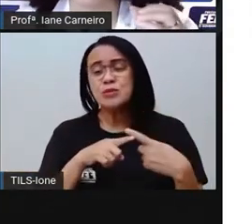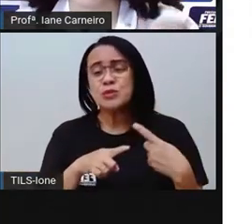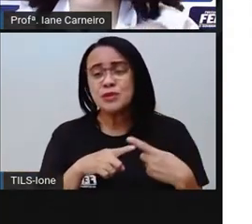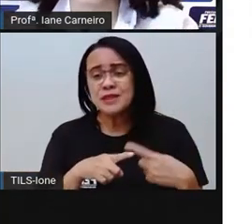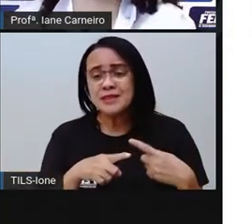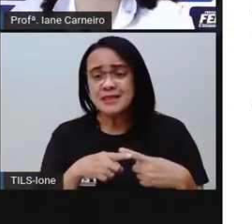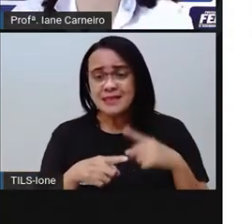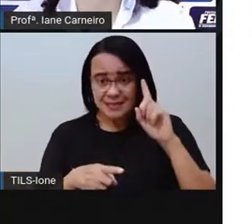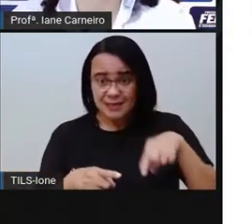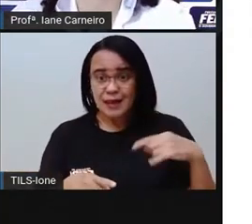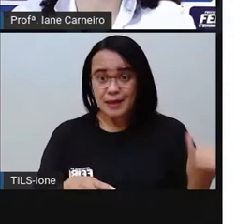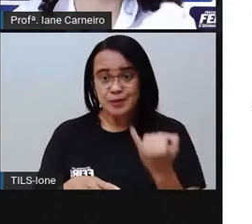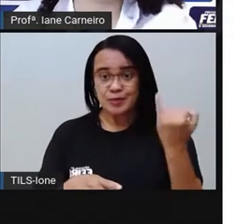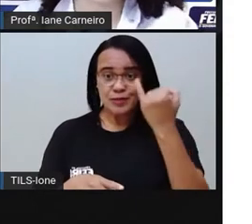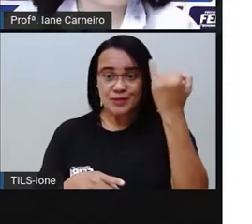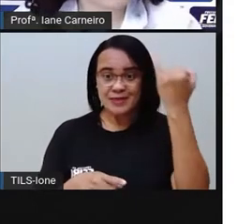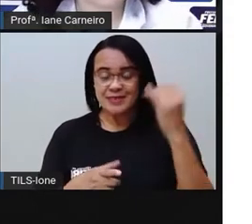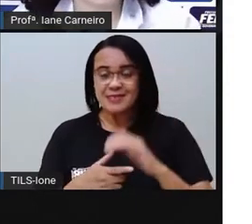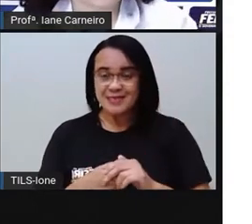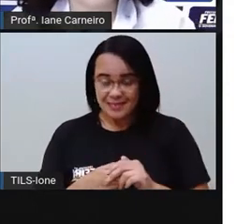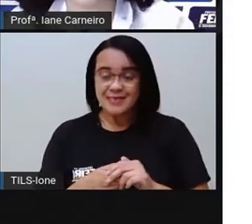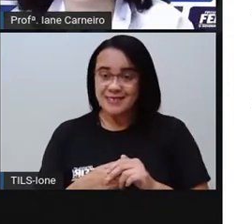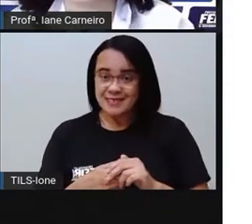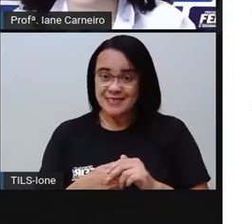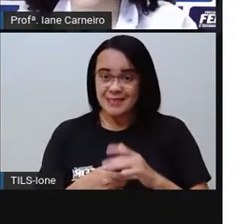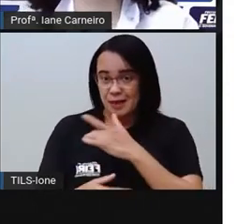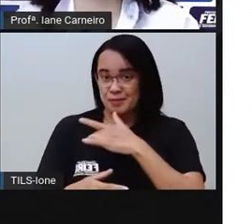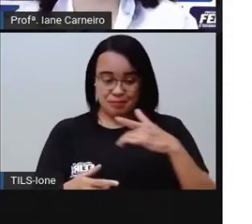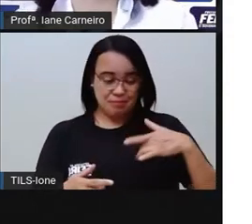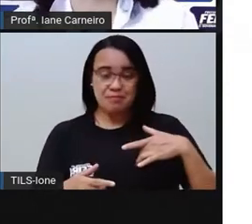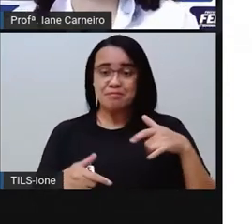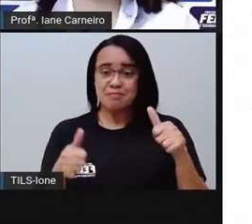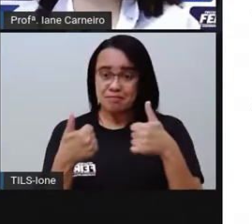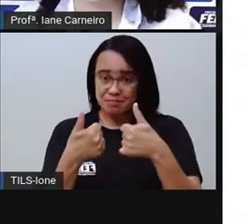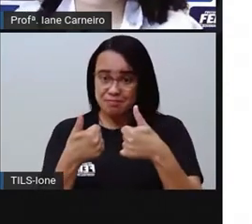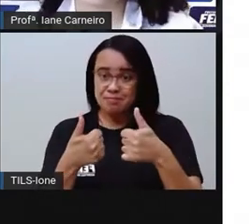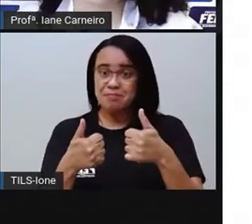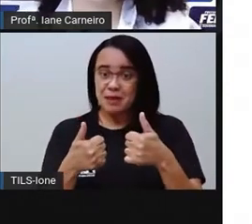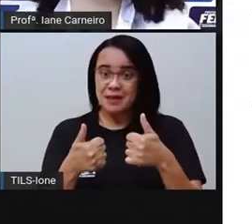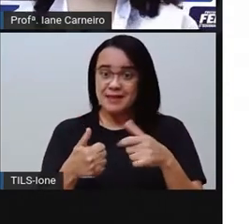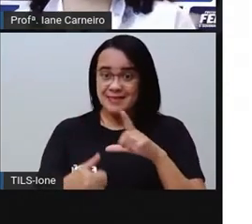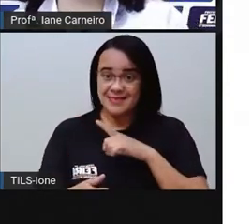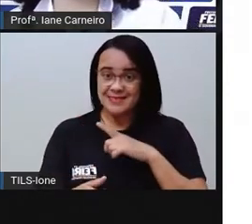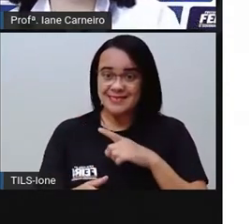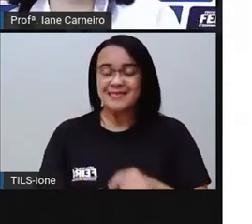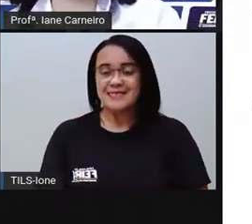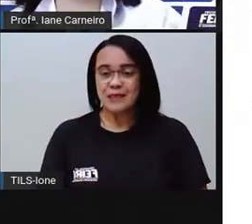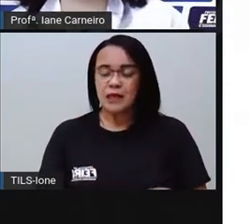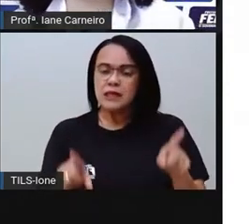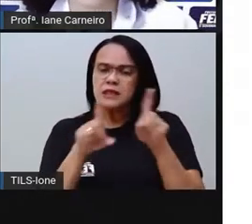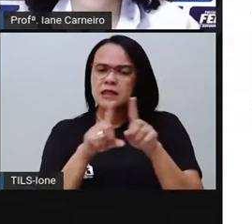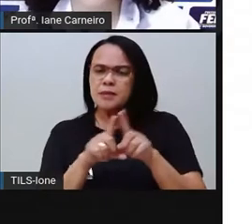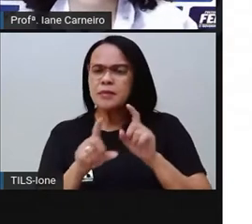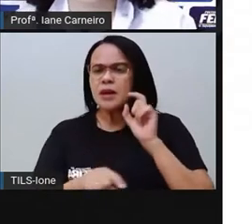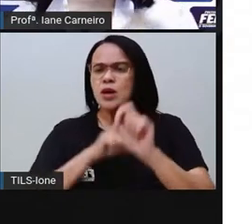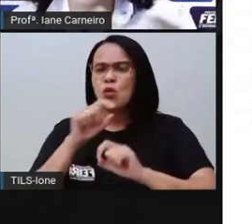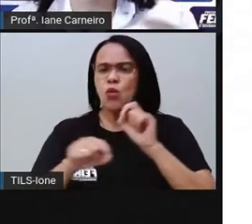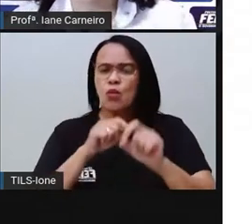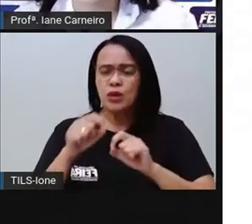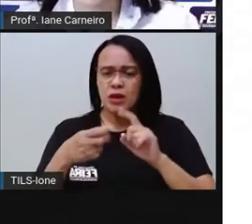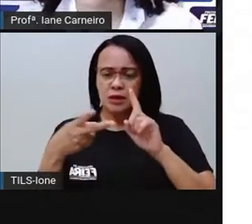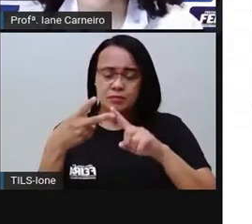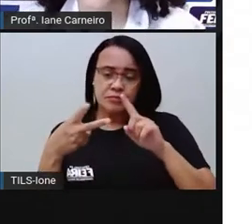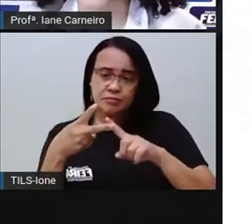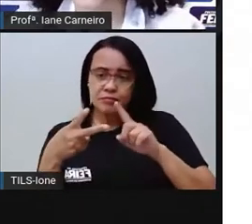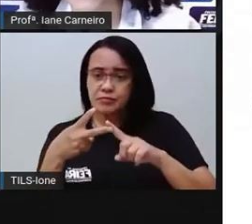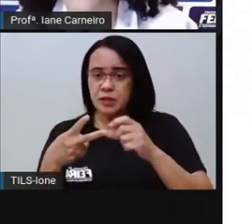é importante para manter a nossa vida saudável, tá certo? Além disso, nós vamos comunicar quantidades, né? Na